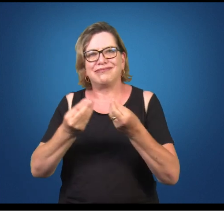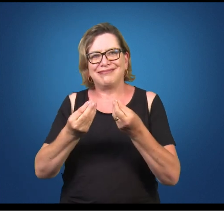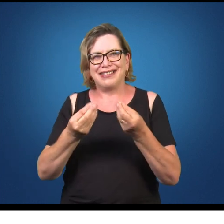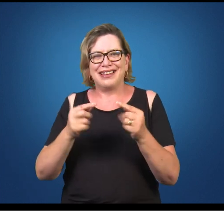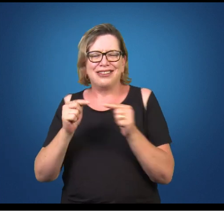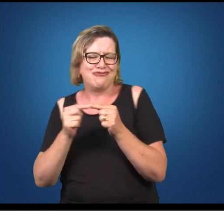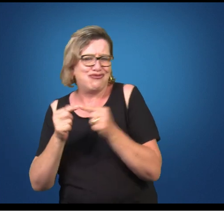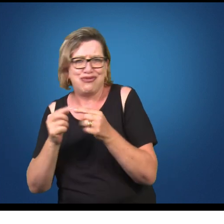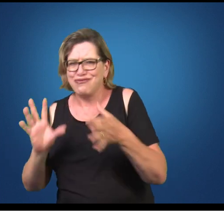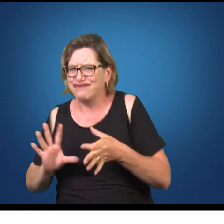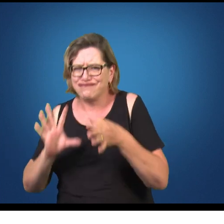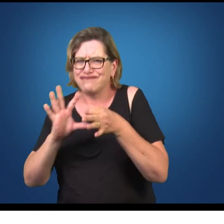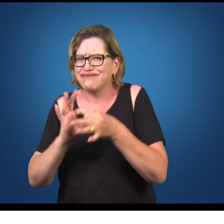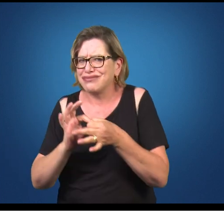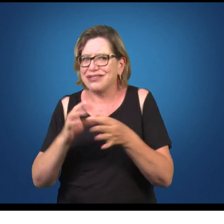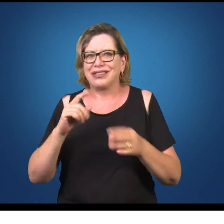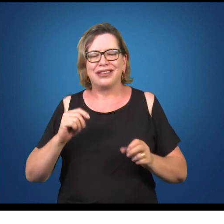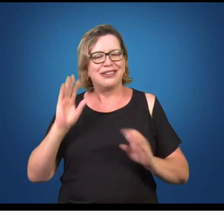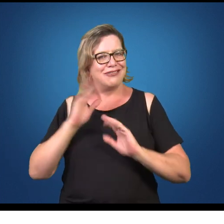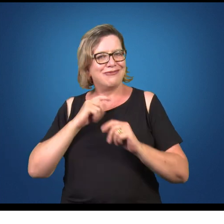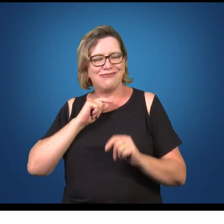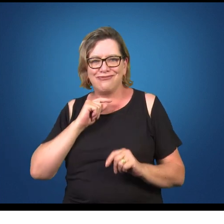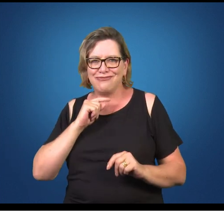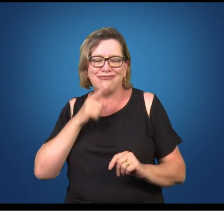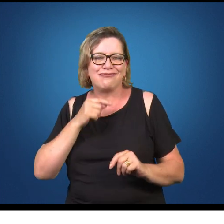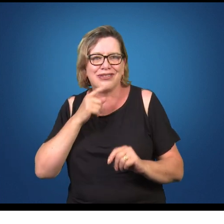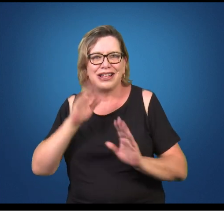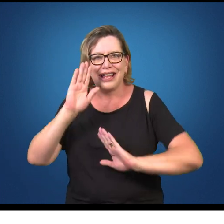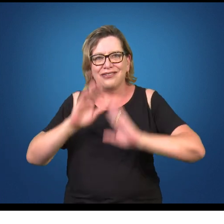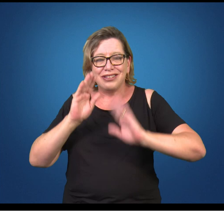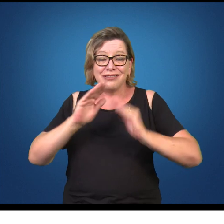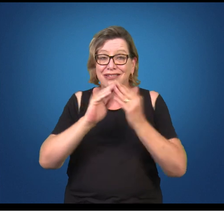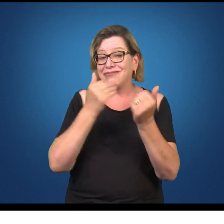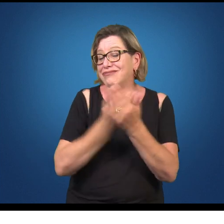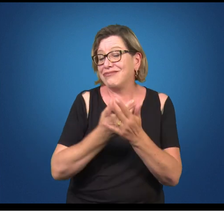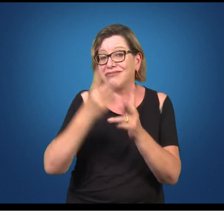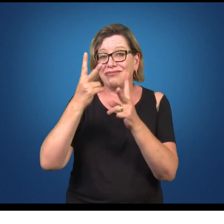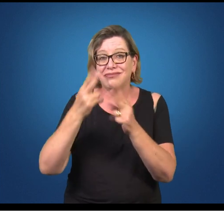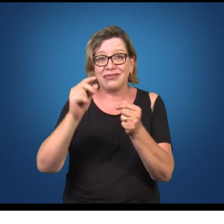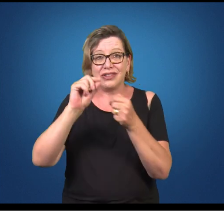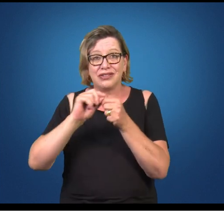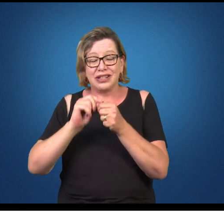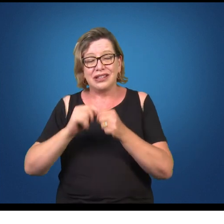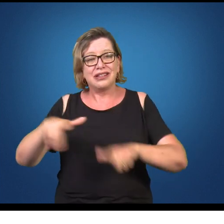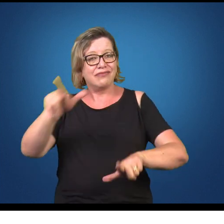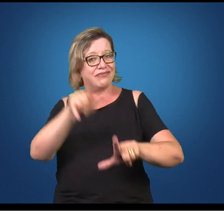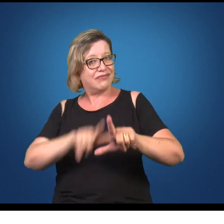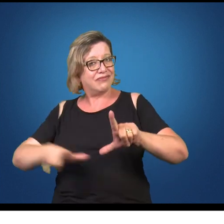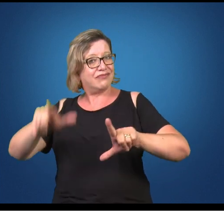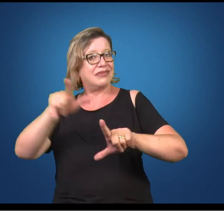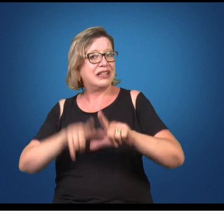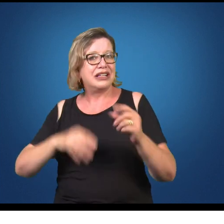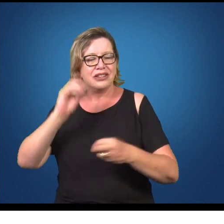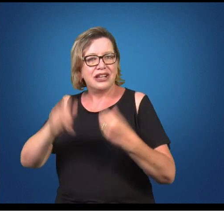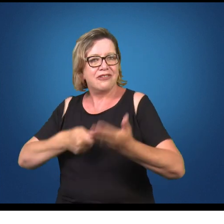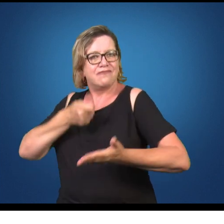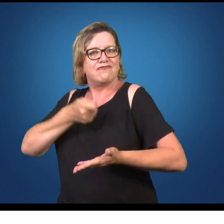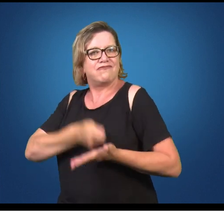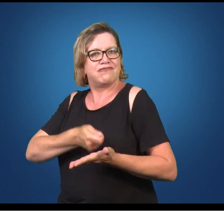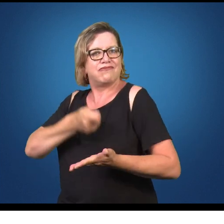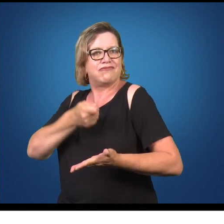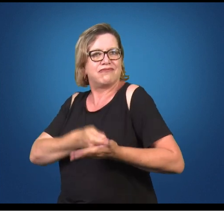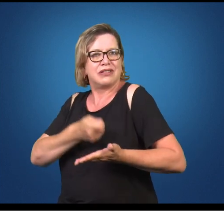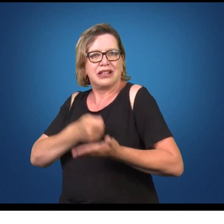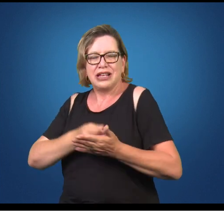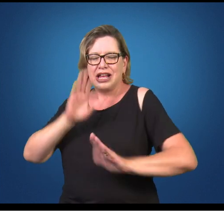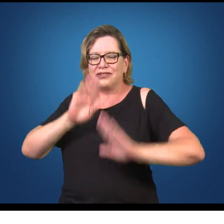não. Geralmente acontece isso, né? E isso na escola é reproduzido e a literatura aparece como exigência, mas geralmente